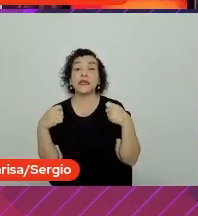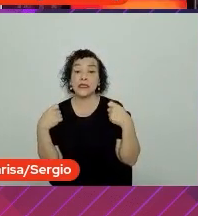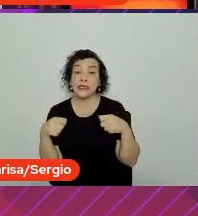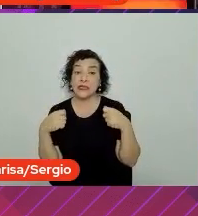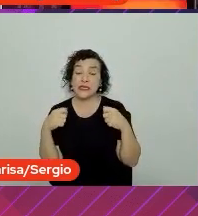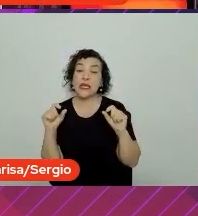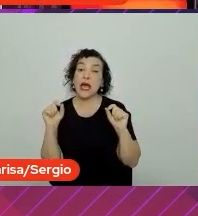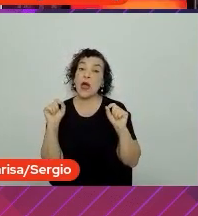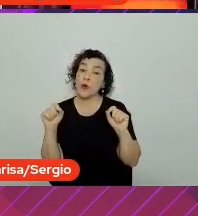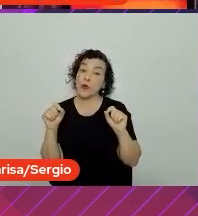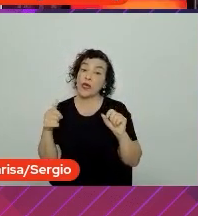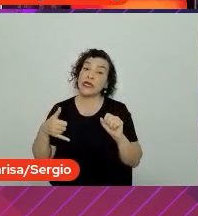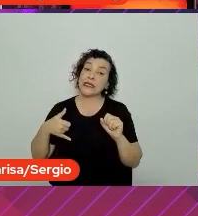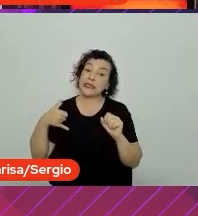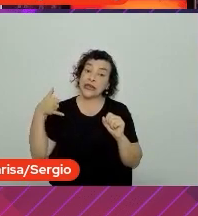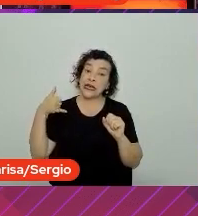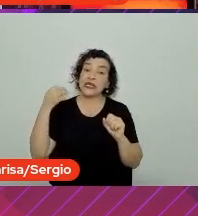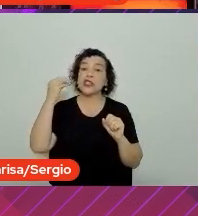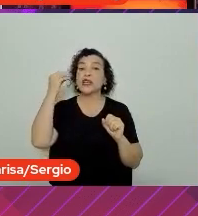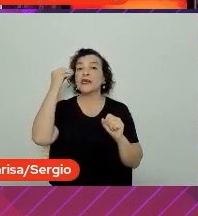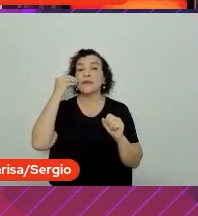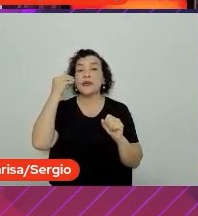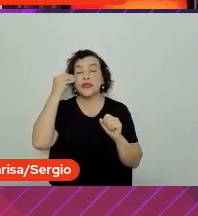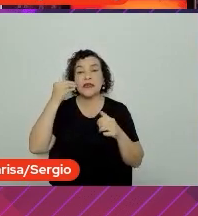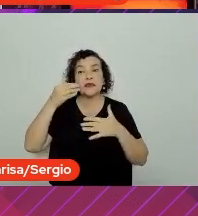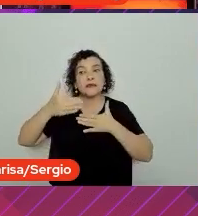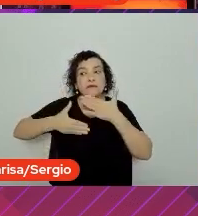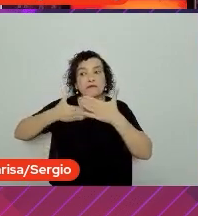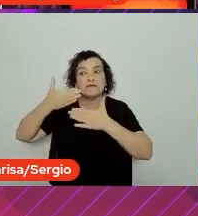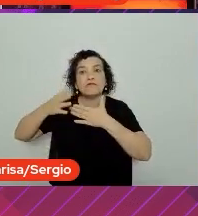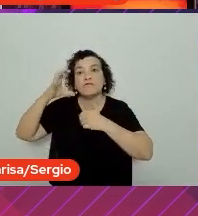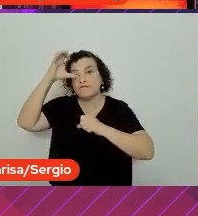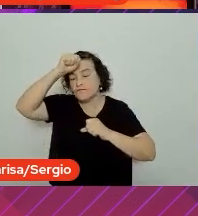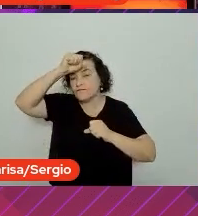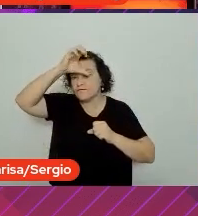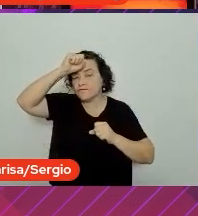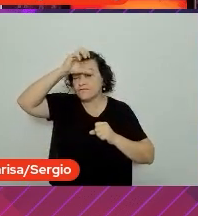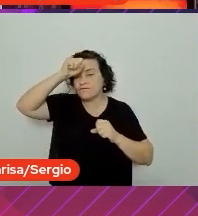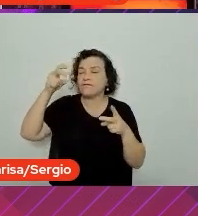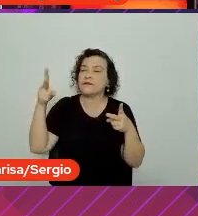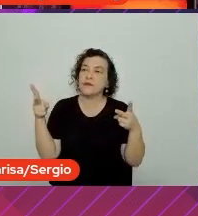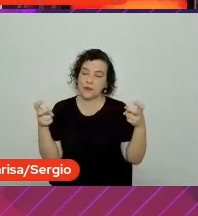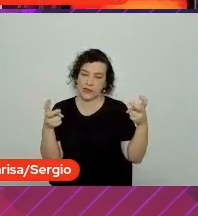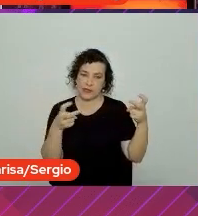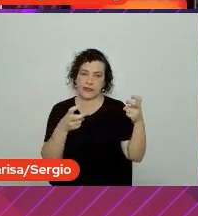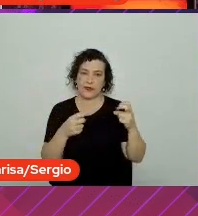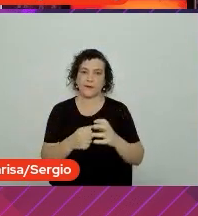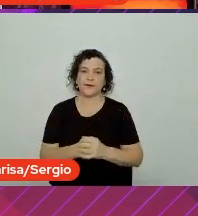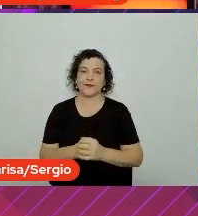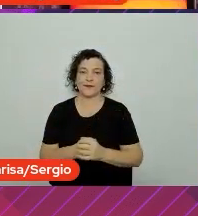idade e a experiência ela vai trazendo. Então é questão de percepção.